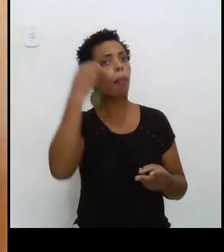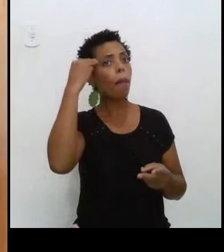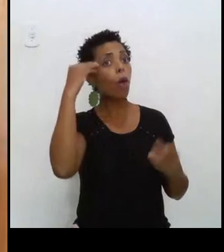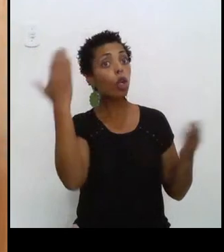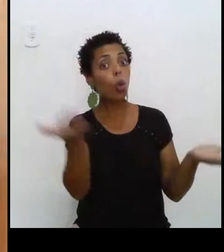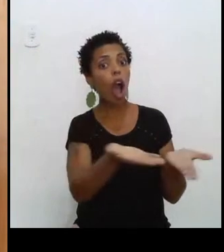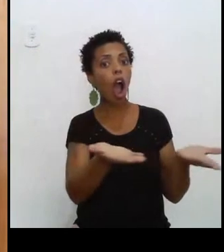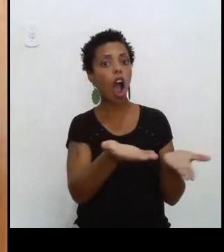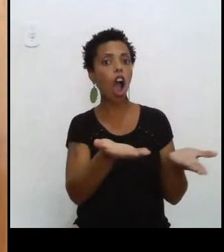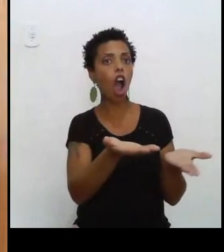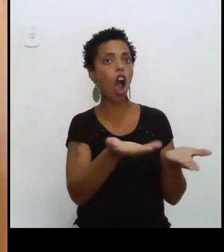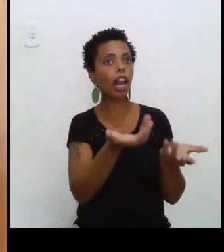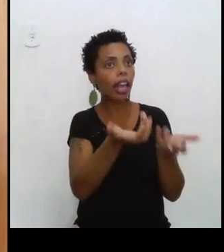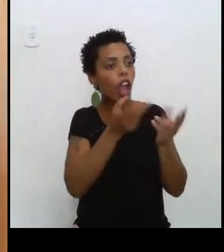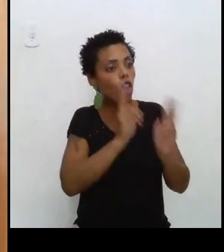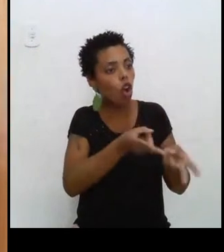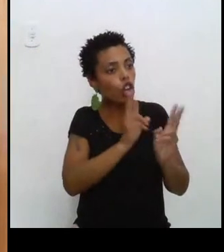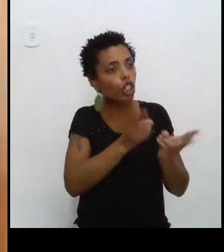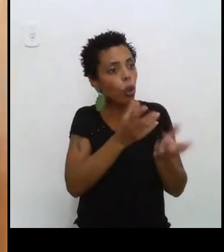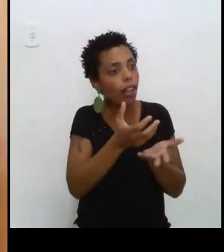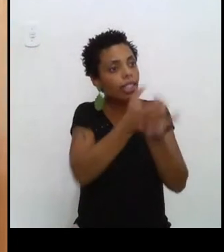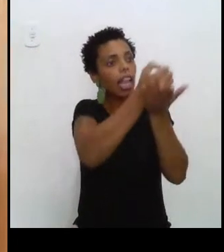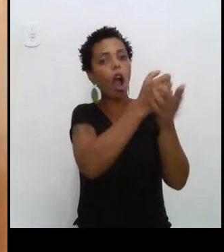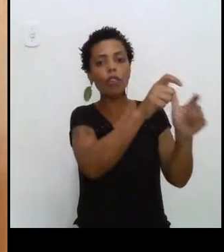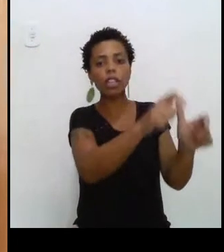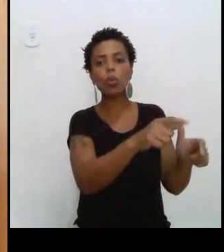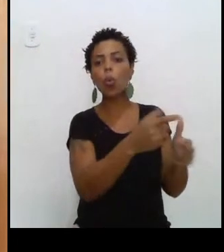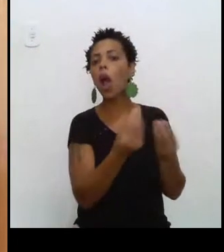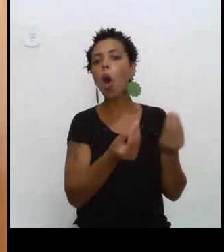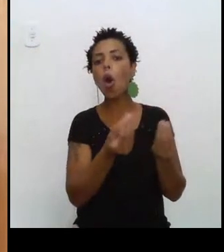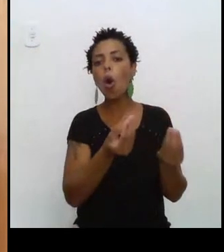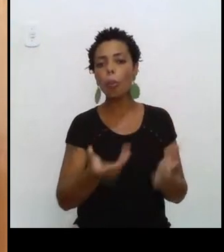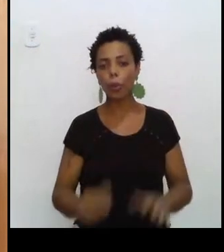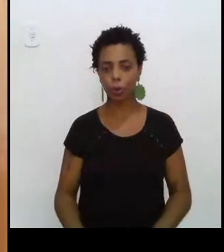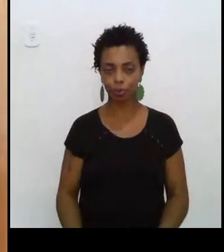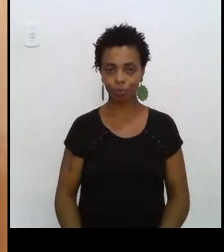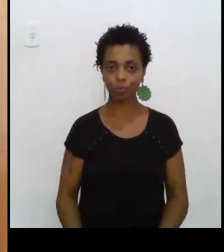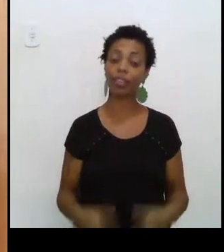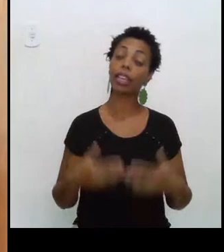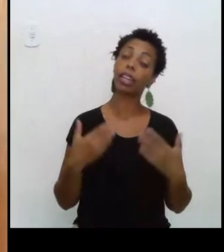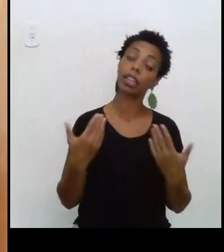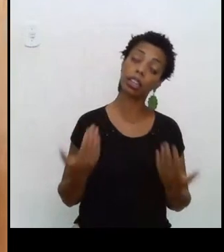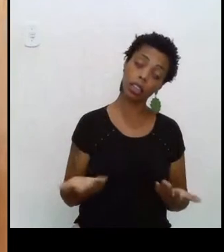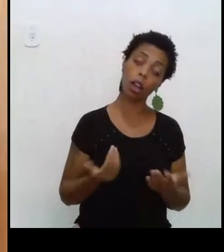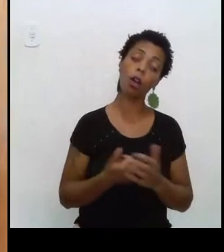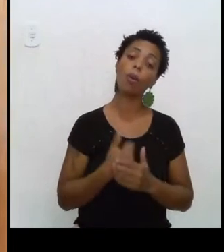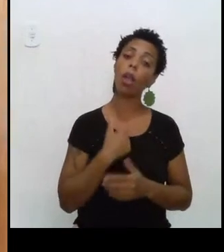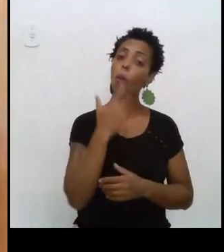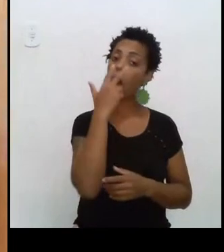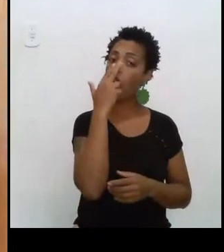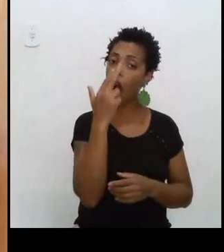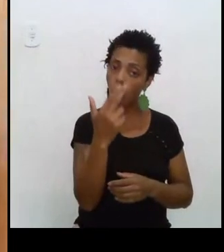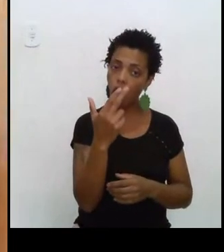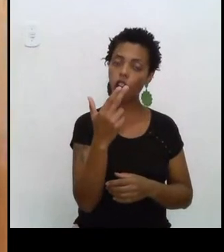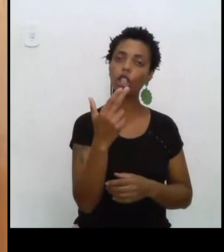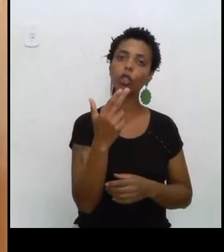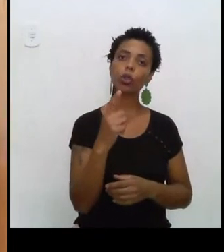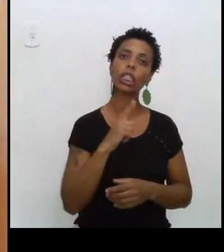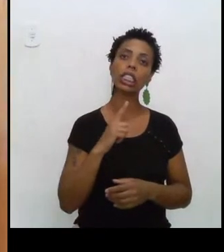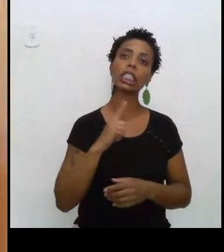a Giovana queria jogar aqui ó em um grande bastante a